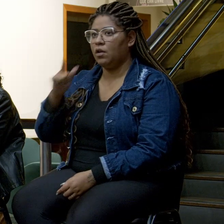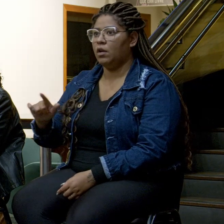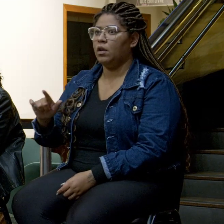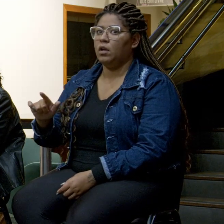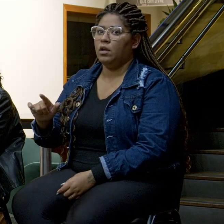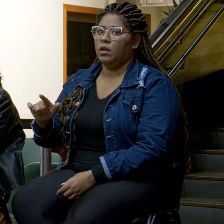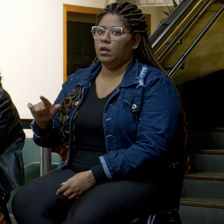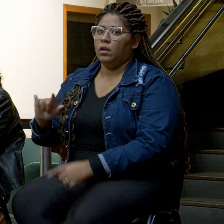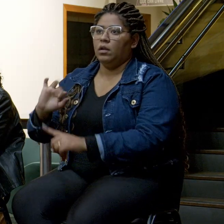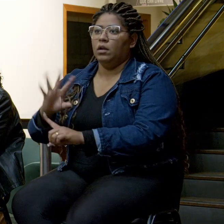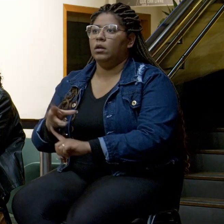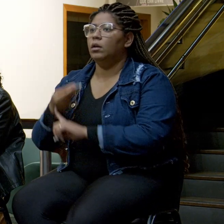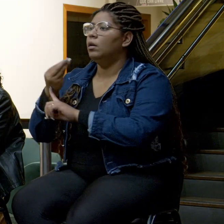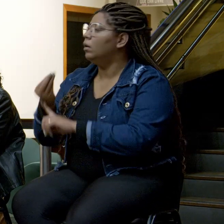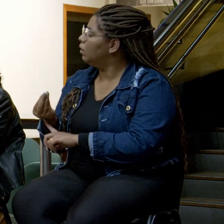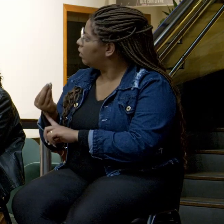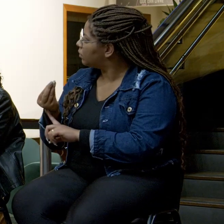porque, enfim, não estou aqui, né?